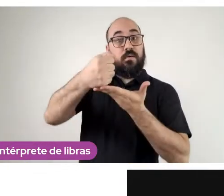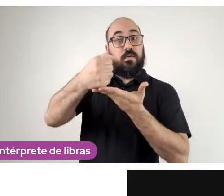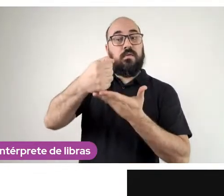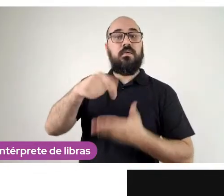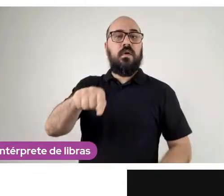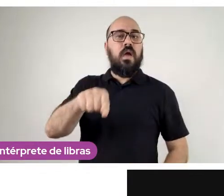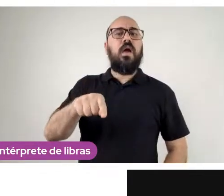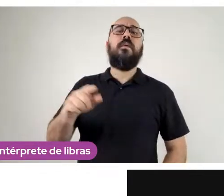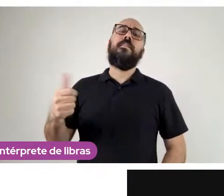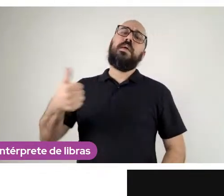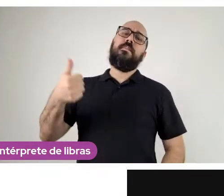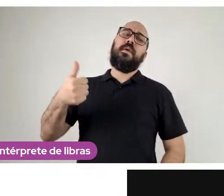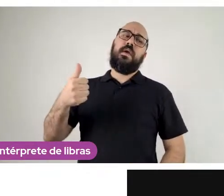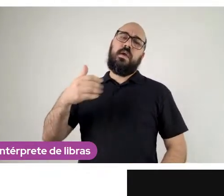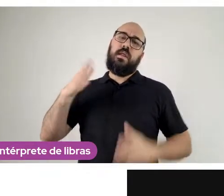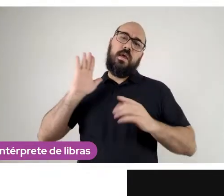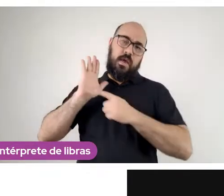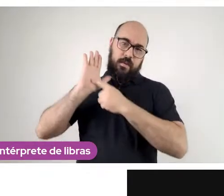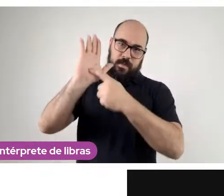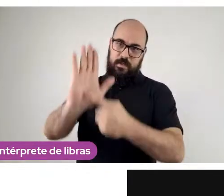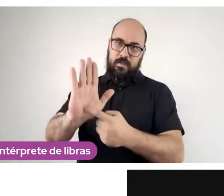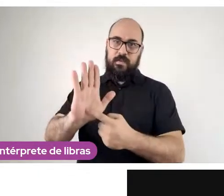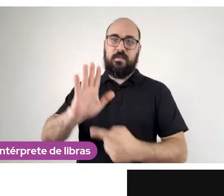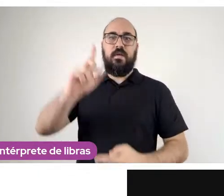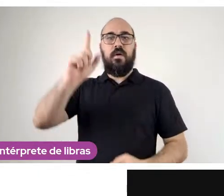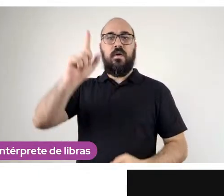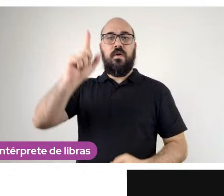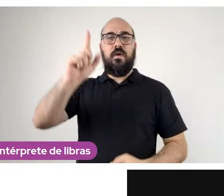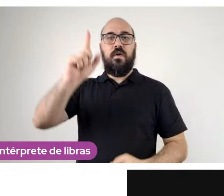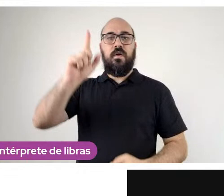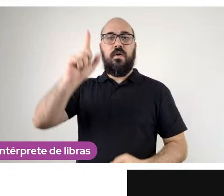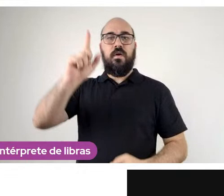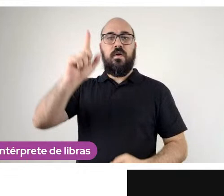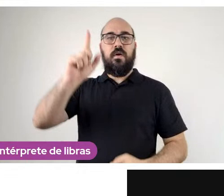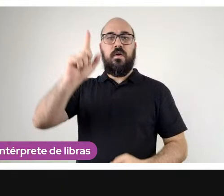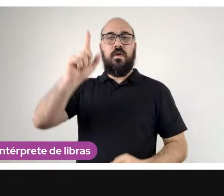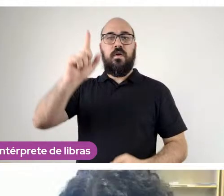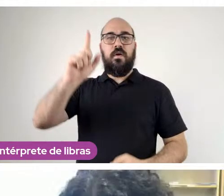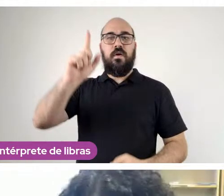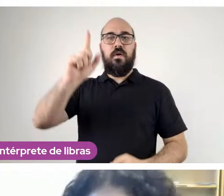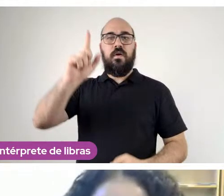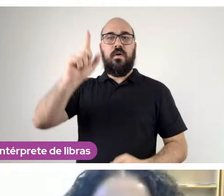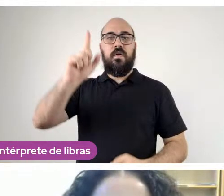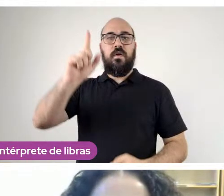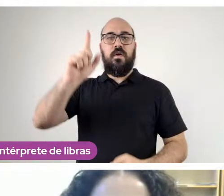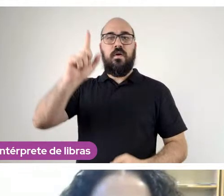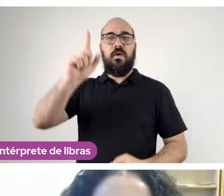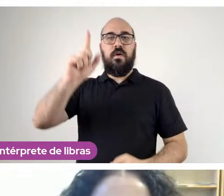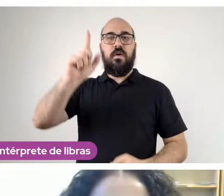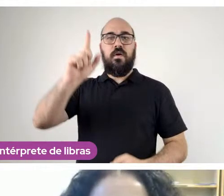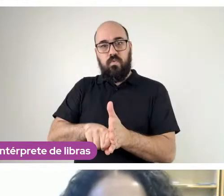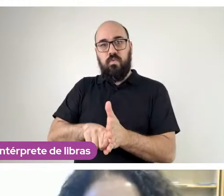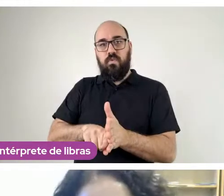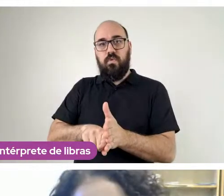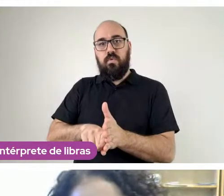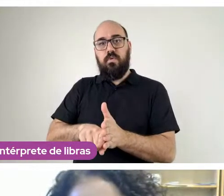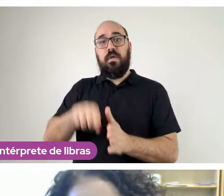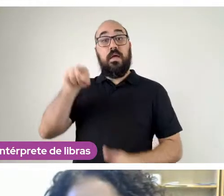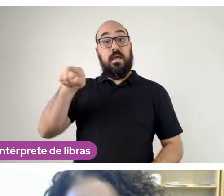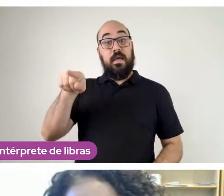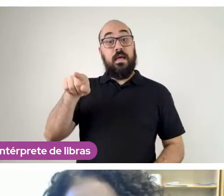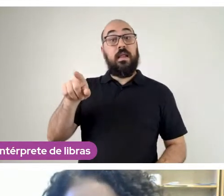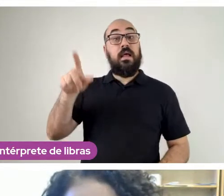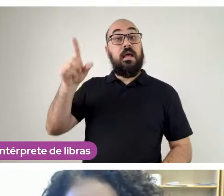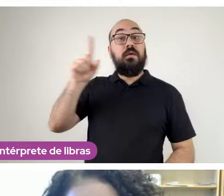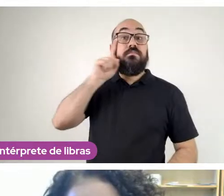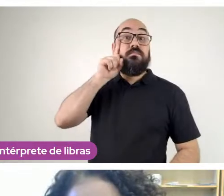primeira apresentação, é da professora e pesquisadora Catarina Alves de Souza. Ela é do Algal Research Center